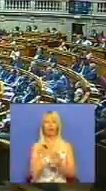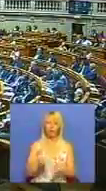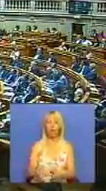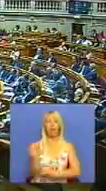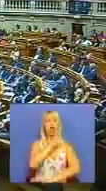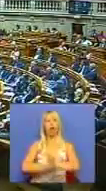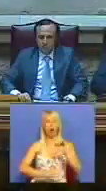homenagear